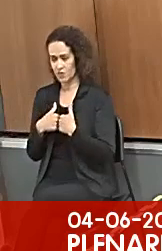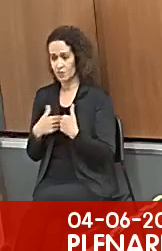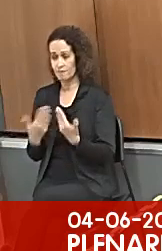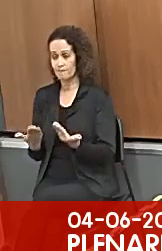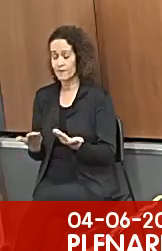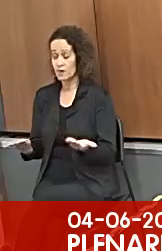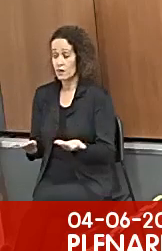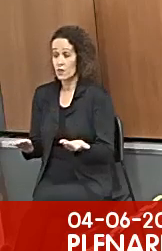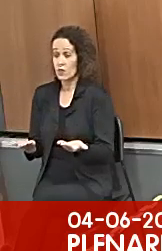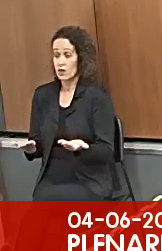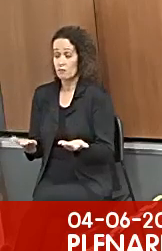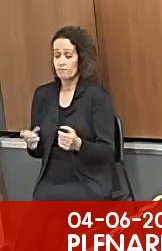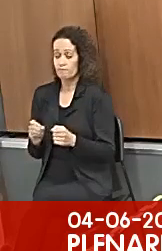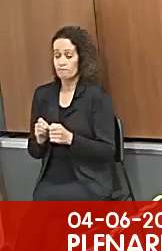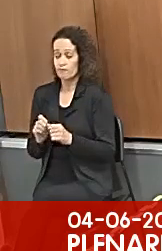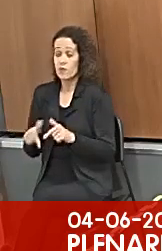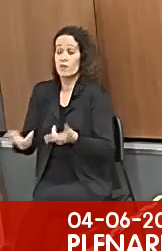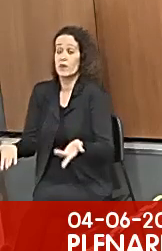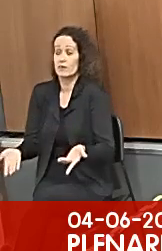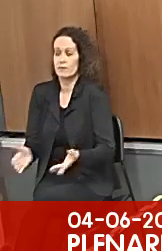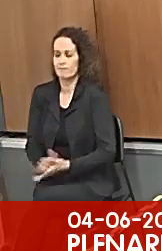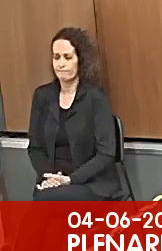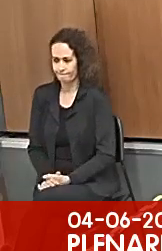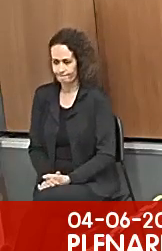fazer? Como